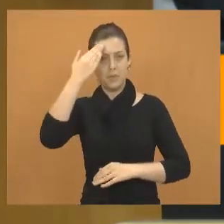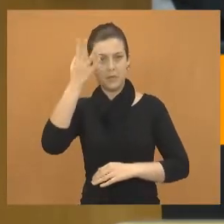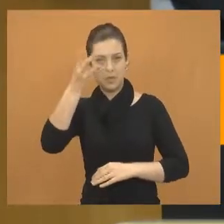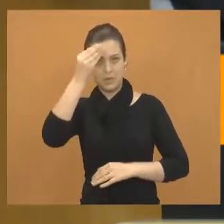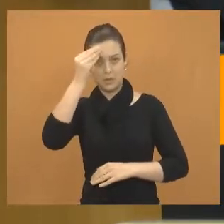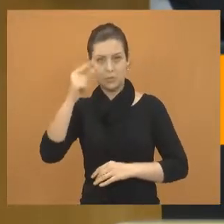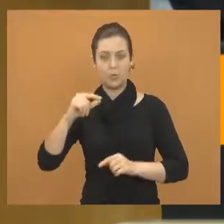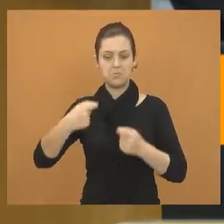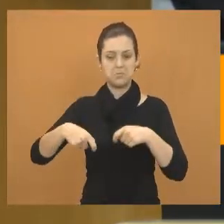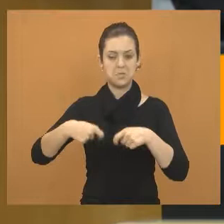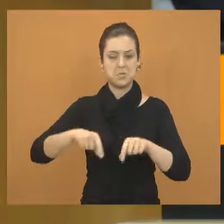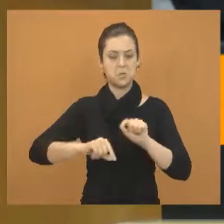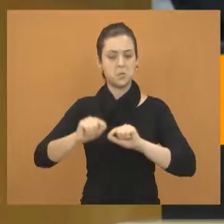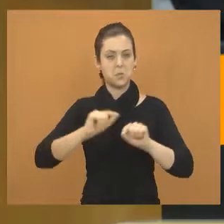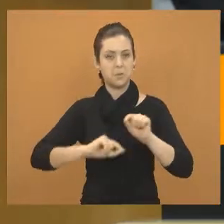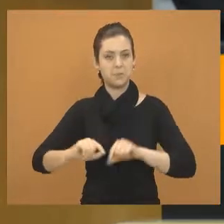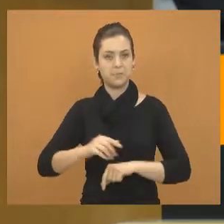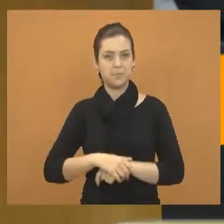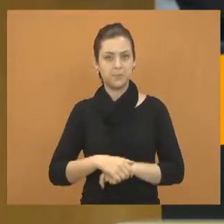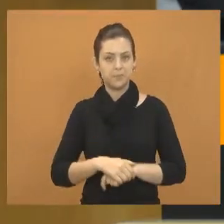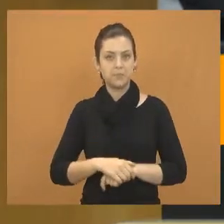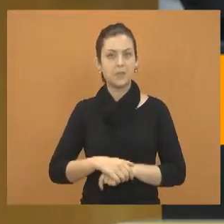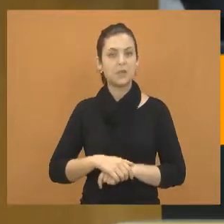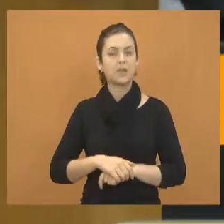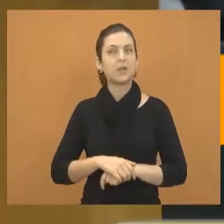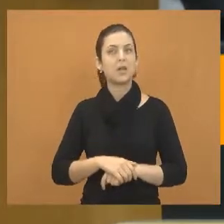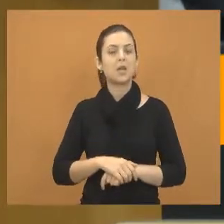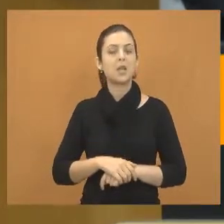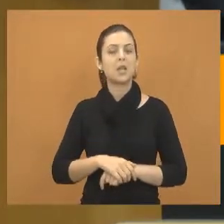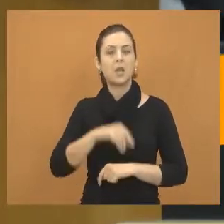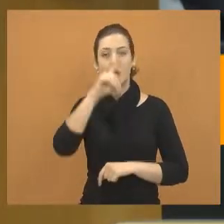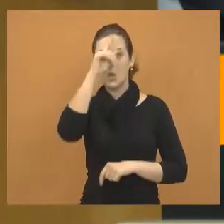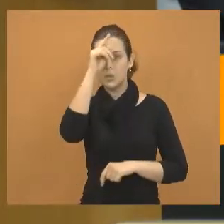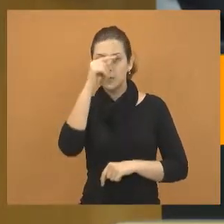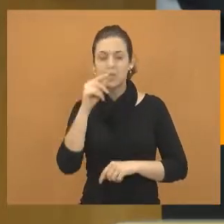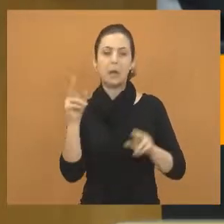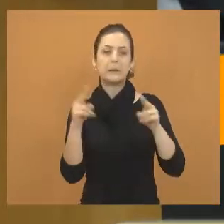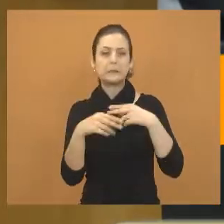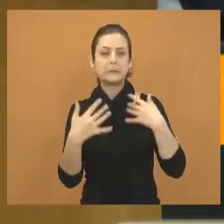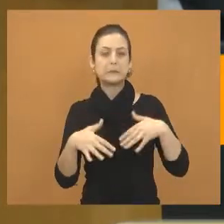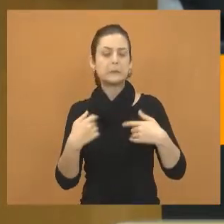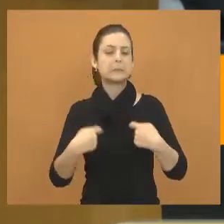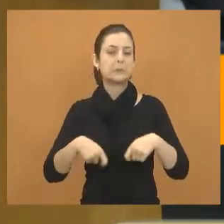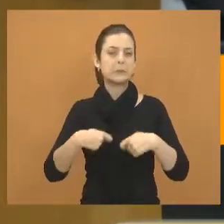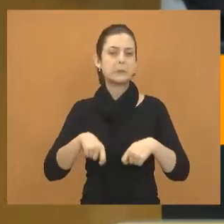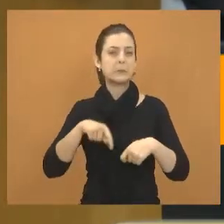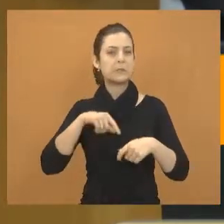a necessidade da reforma do pronto-socorro